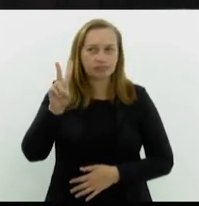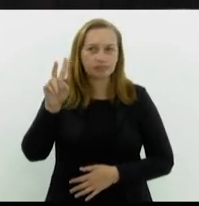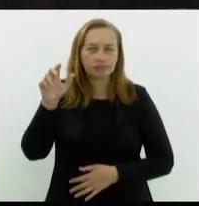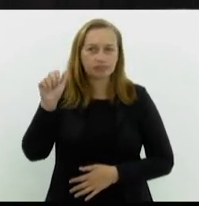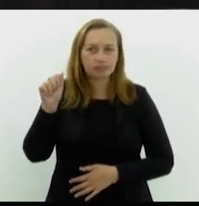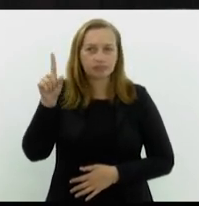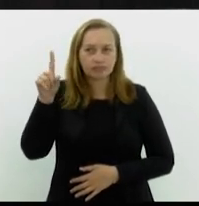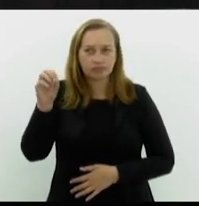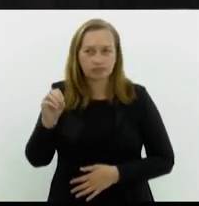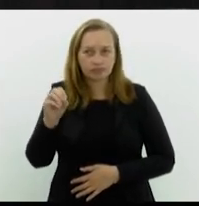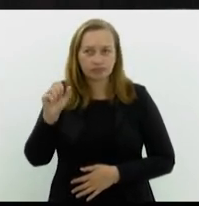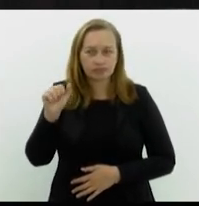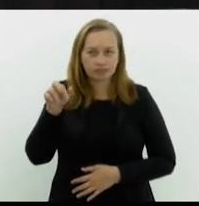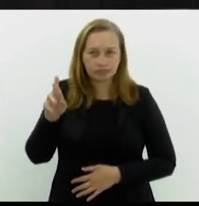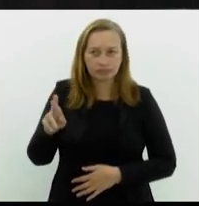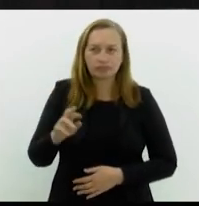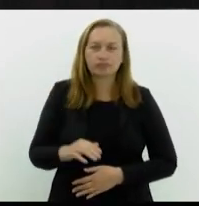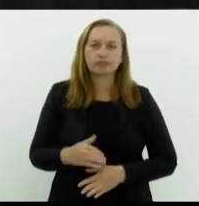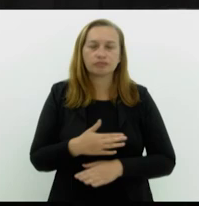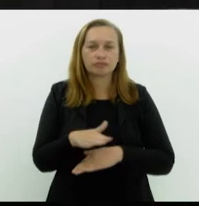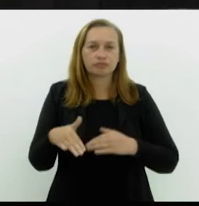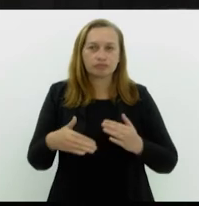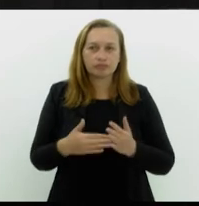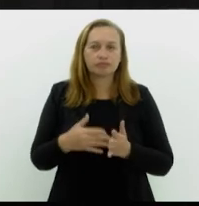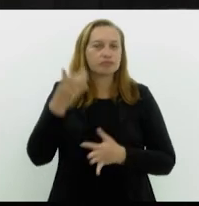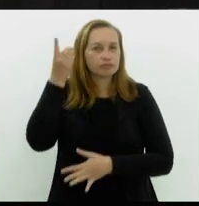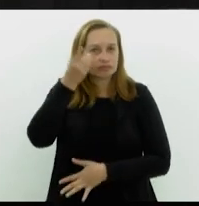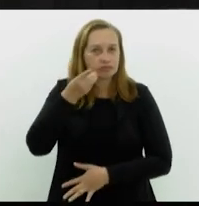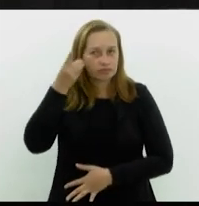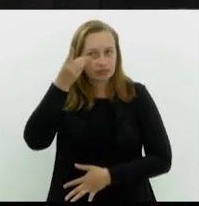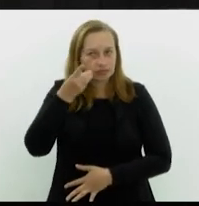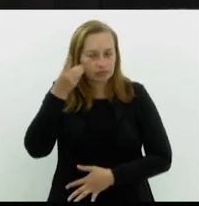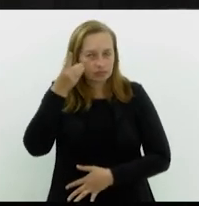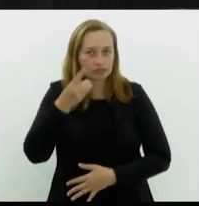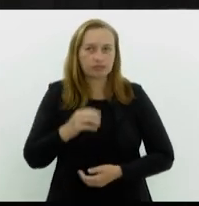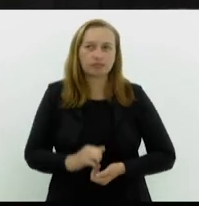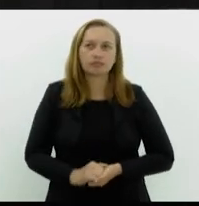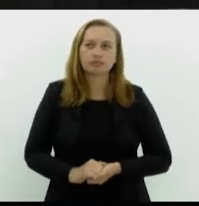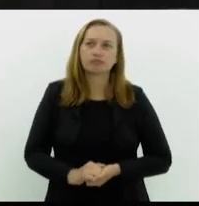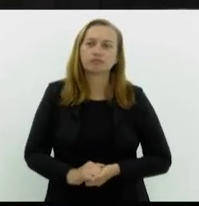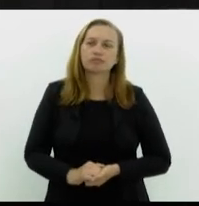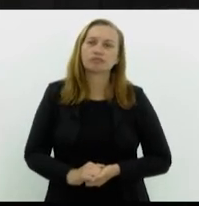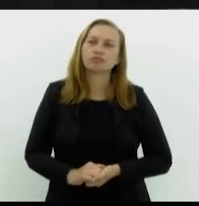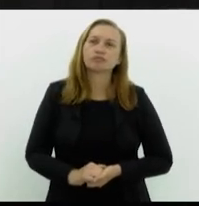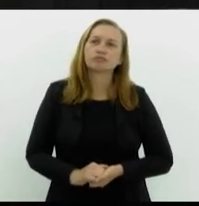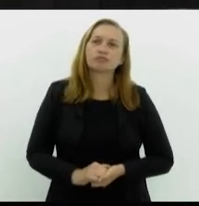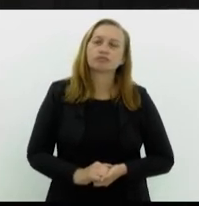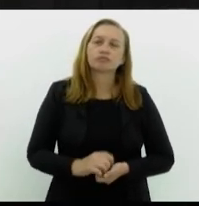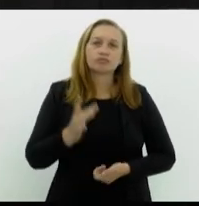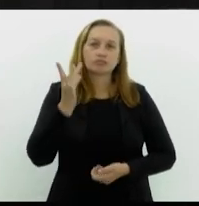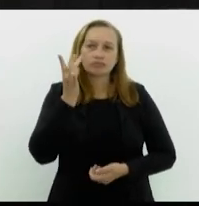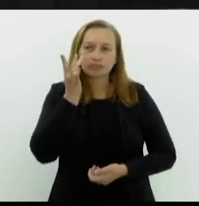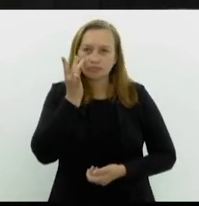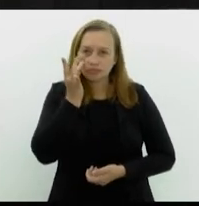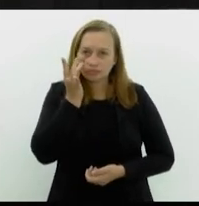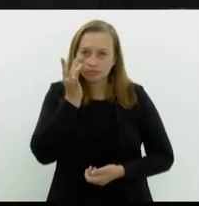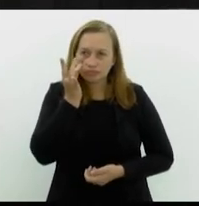Ceasa. Senhoras e senhores deputados que se encontram